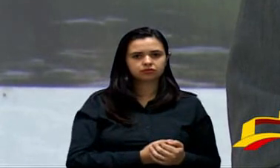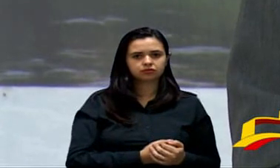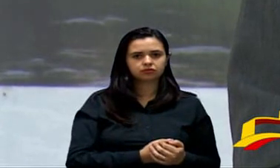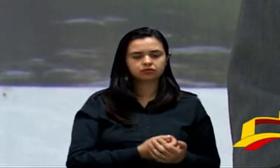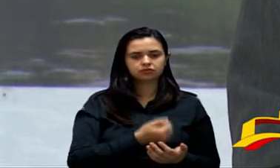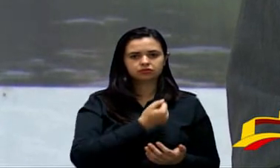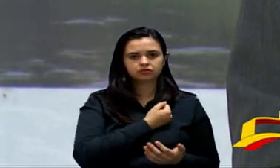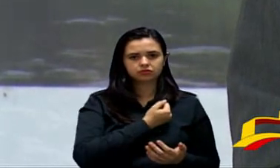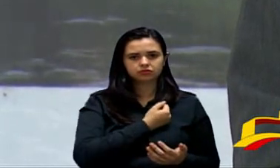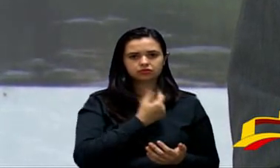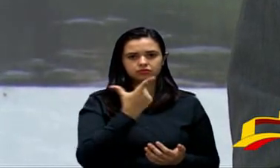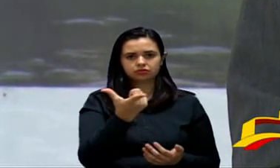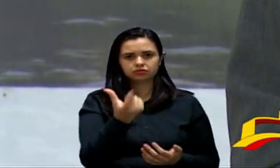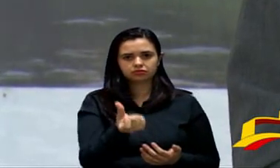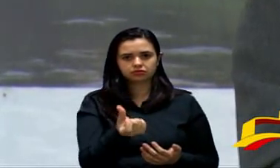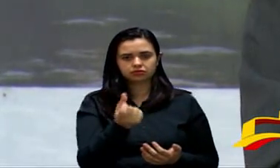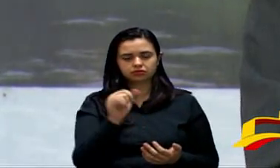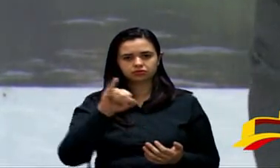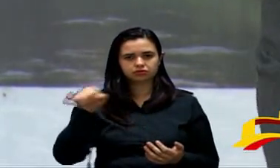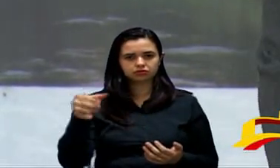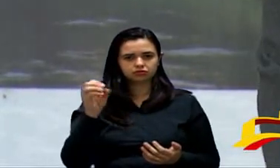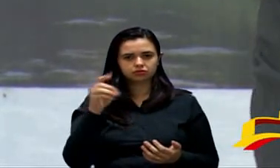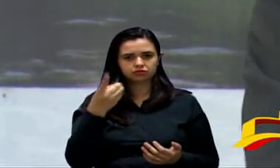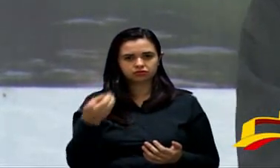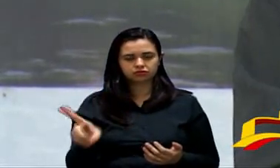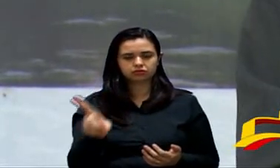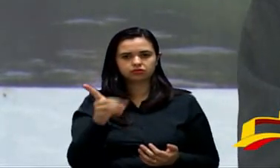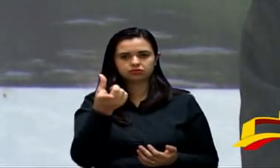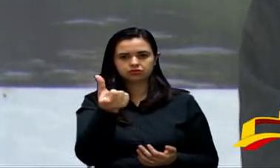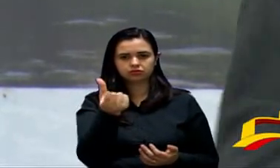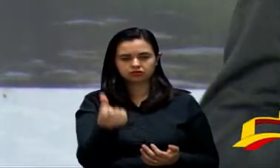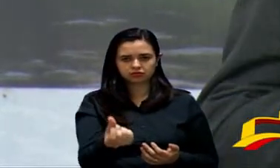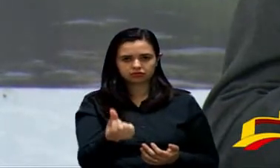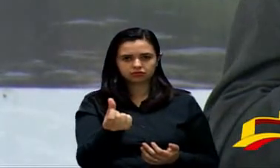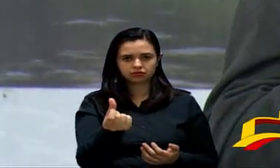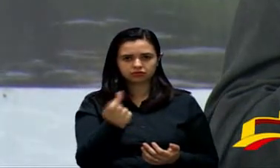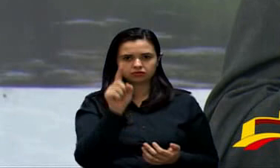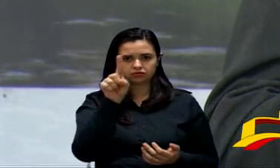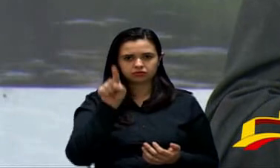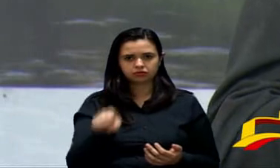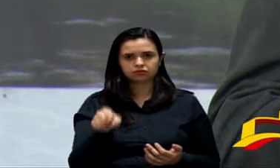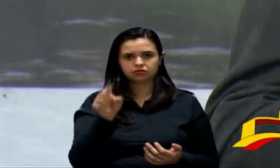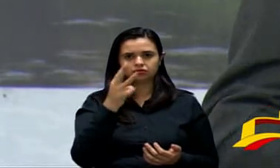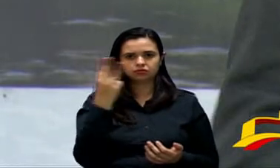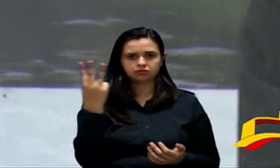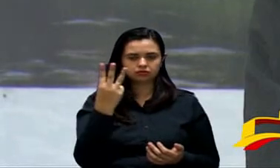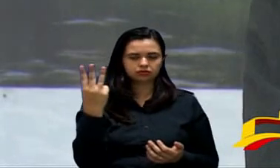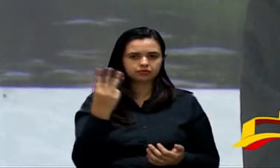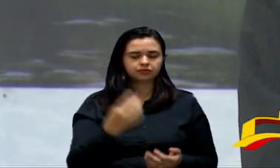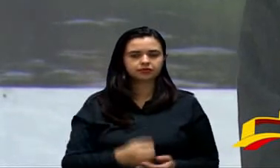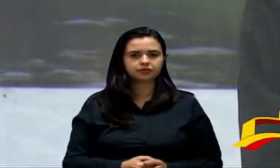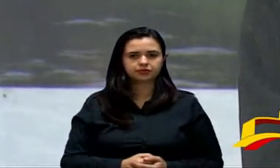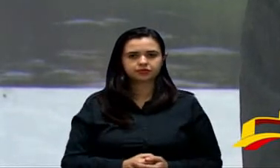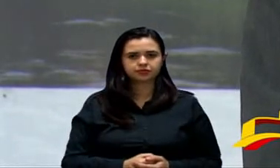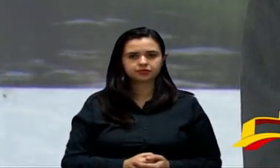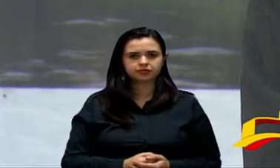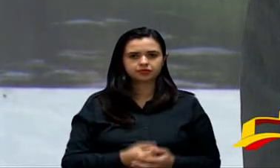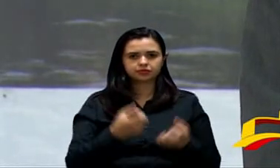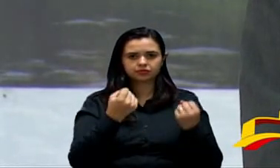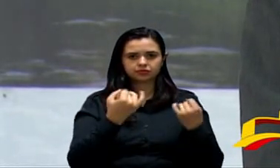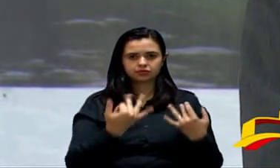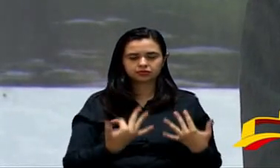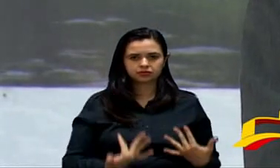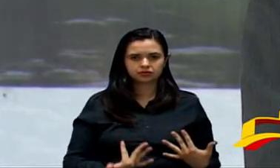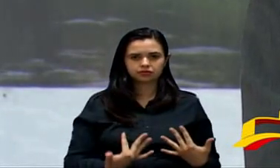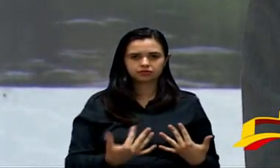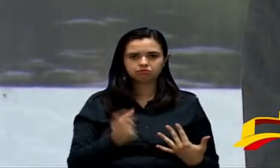no capítulo 16 de João, no versículo 33. Um texto muito pequeno, mas